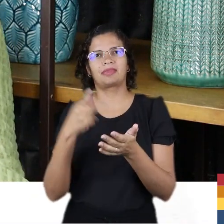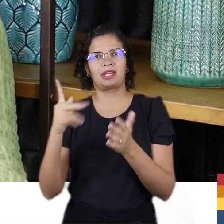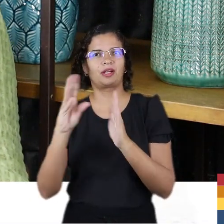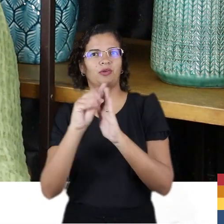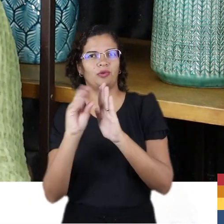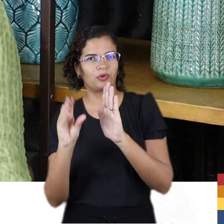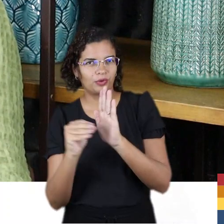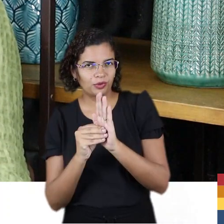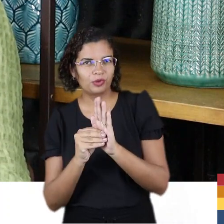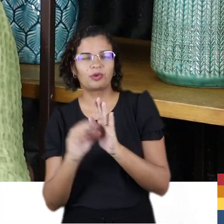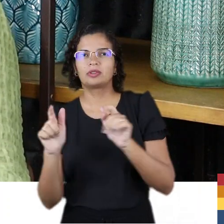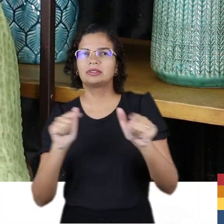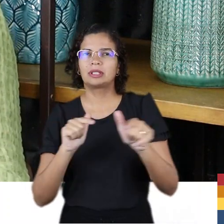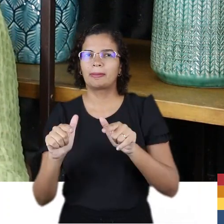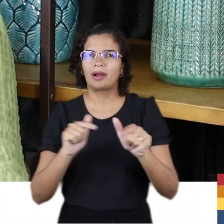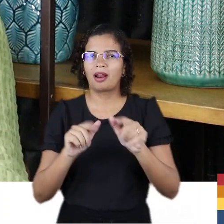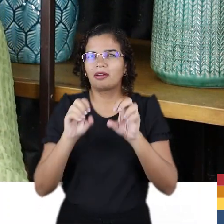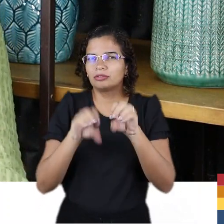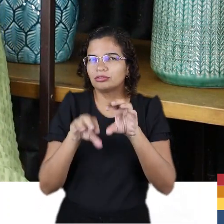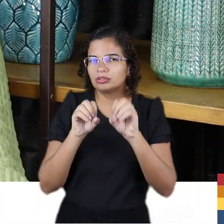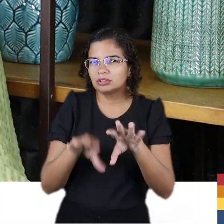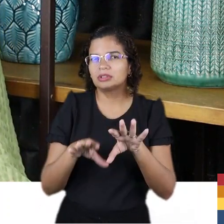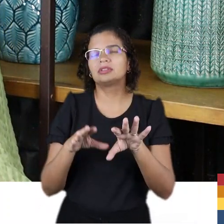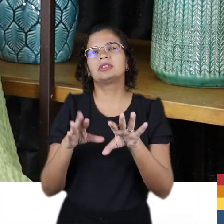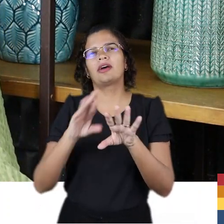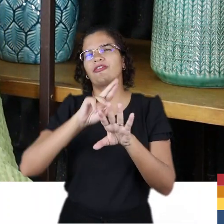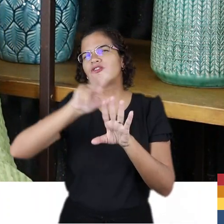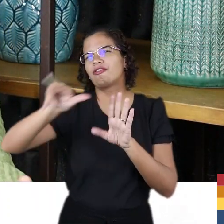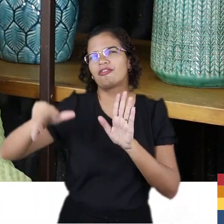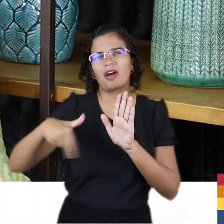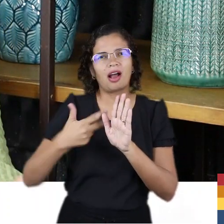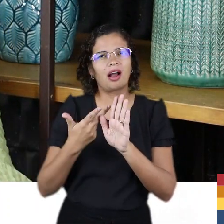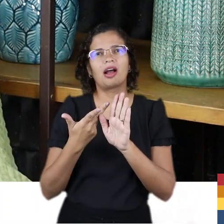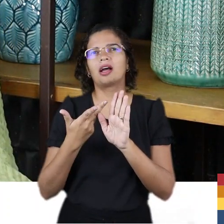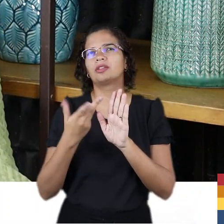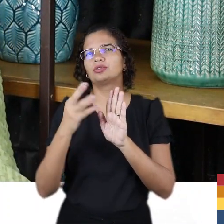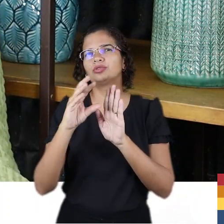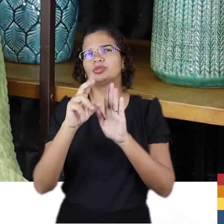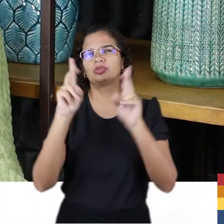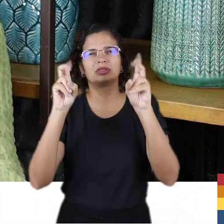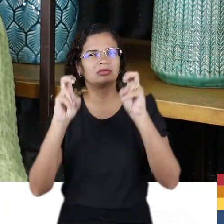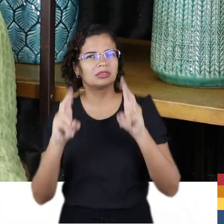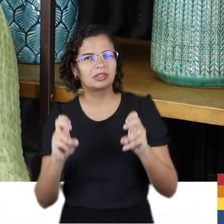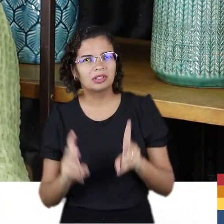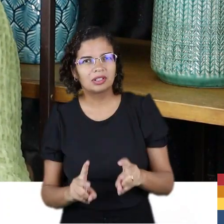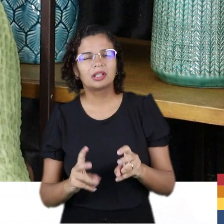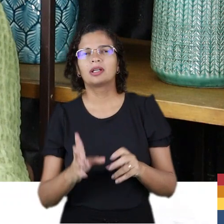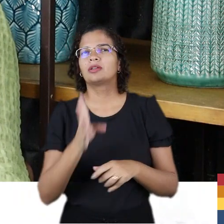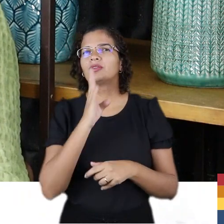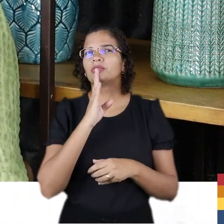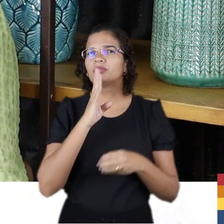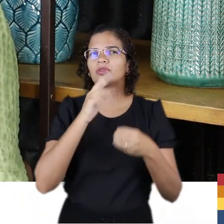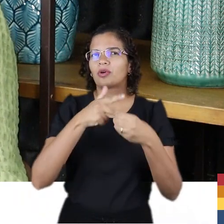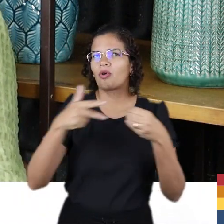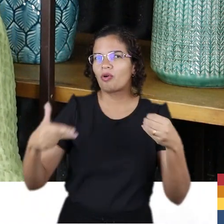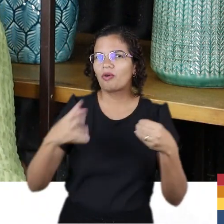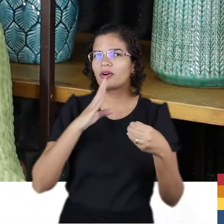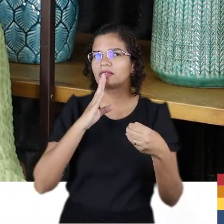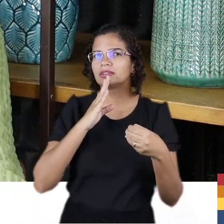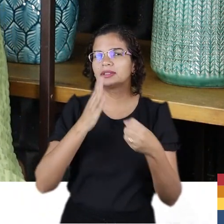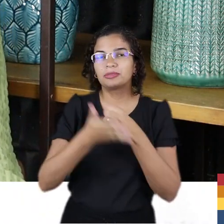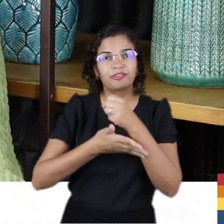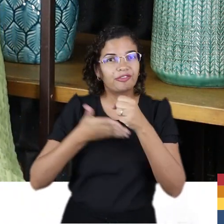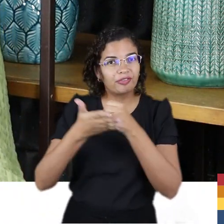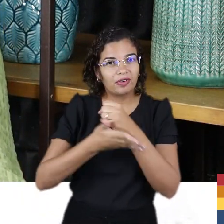e tem objetivos, né, objetos de conhecimento a serem trabalhados de forma diferente, né, o que que ele